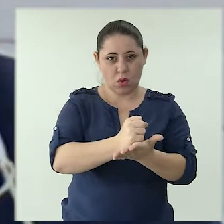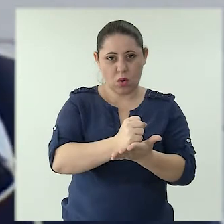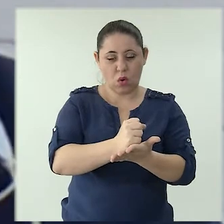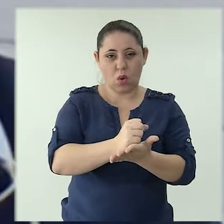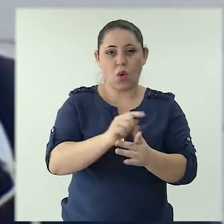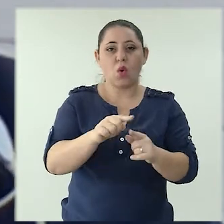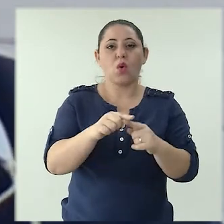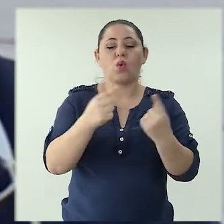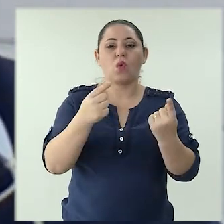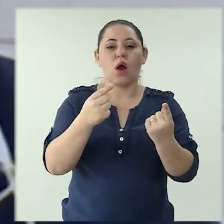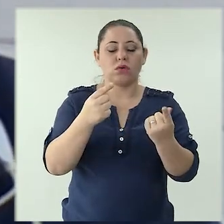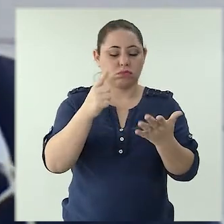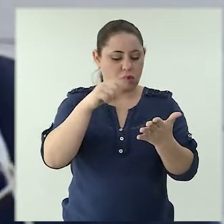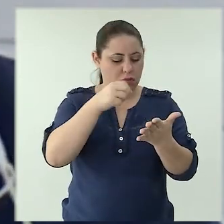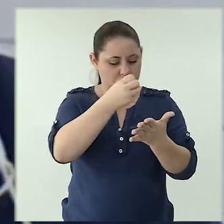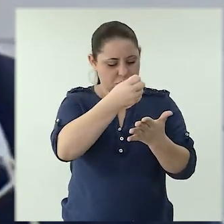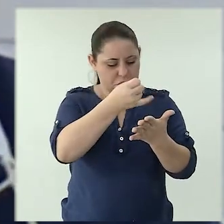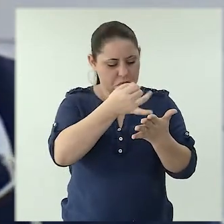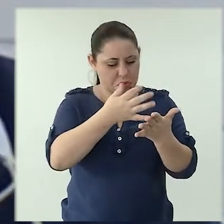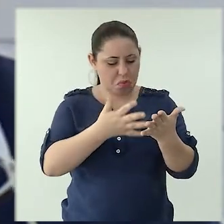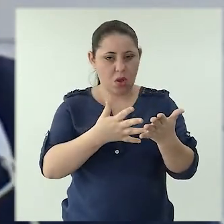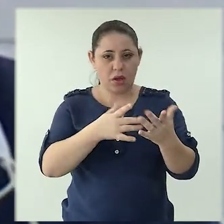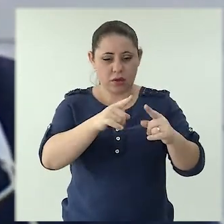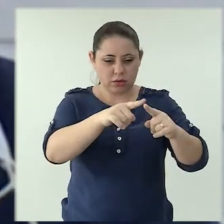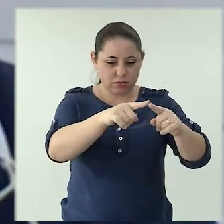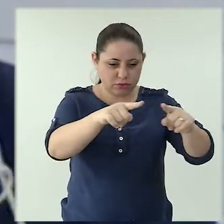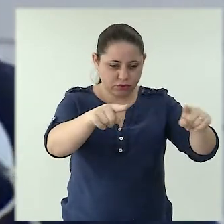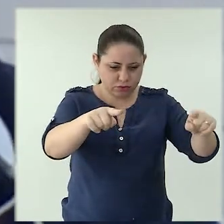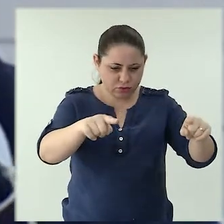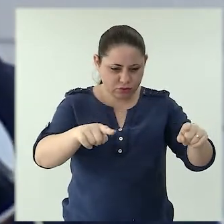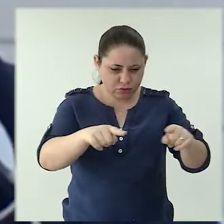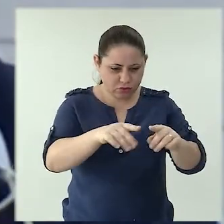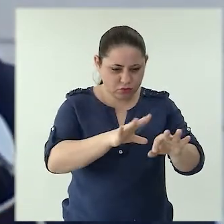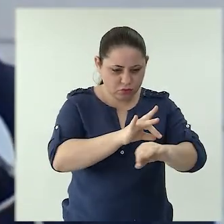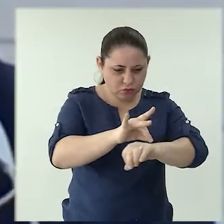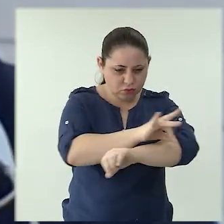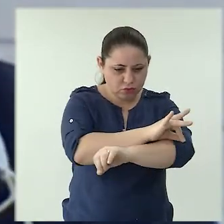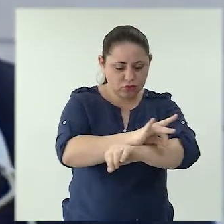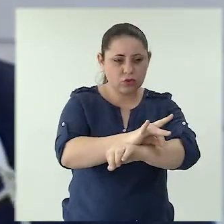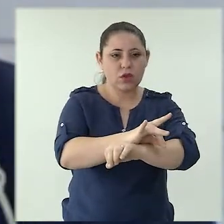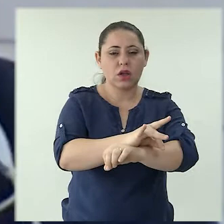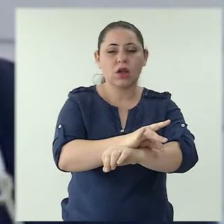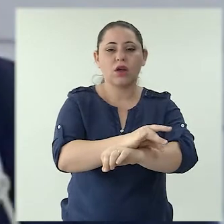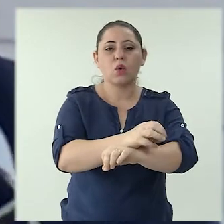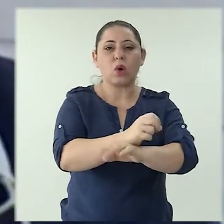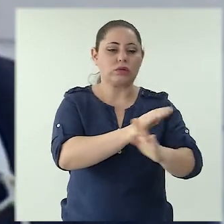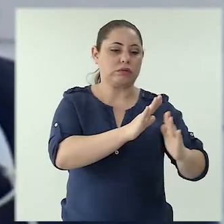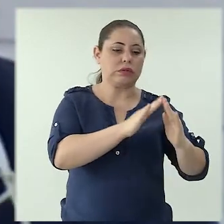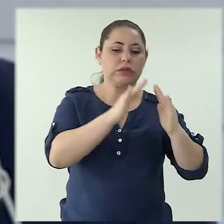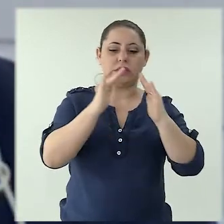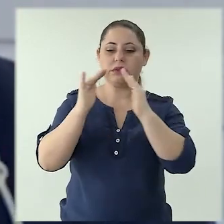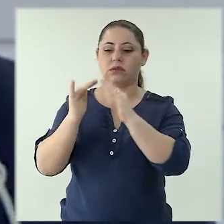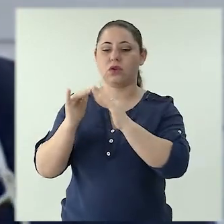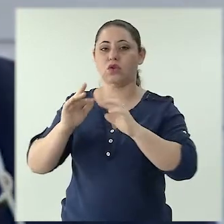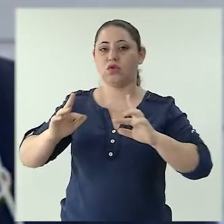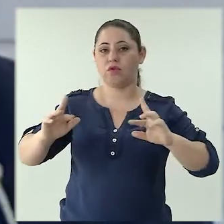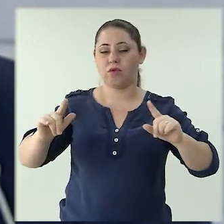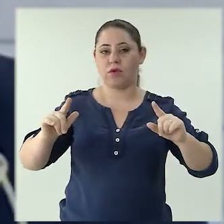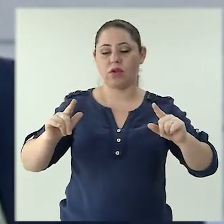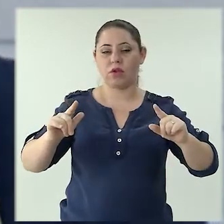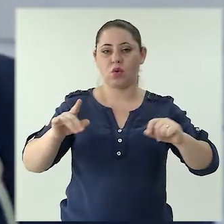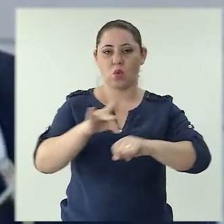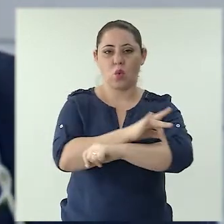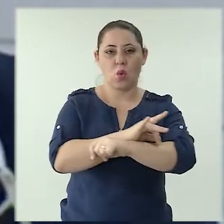os confrontantes dessa matrícula e quais são as medidas dessa matrícula e das outras que são vizinhas. Então, ele faz um